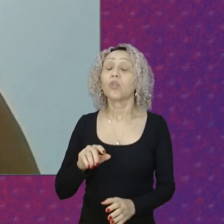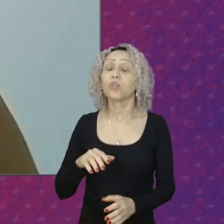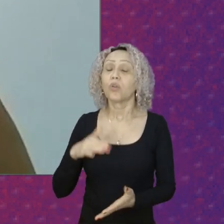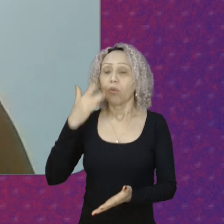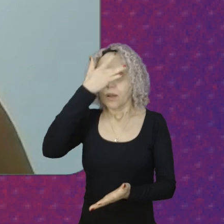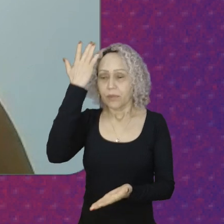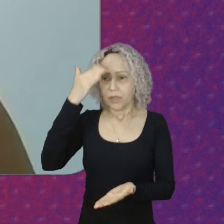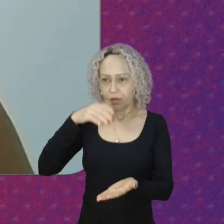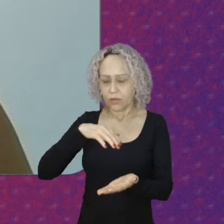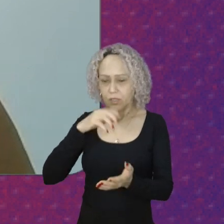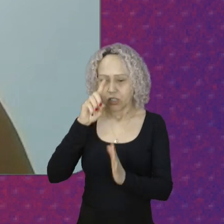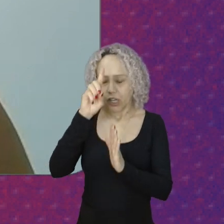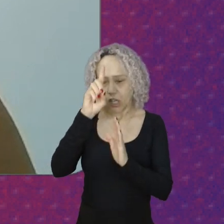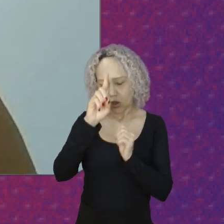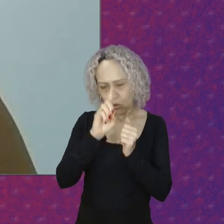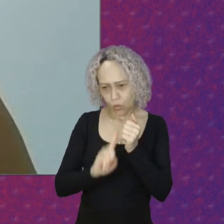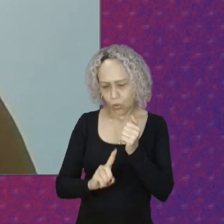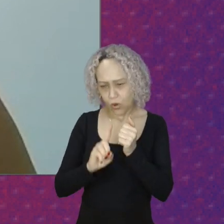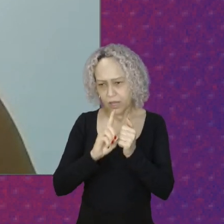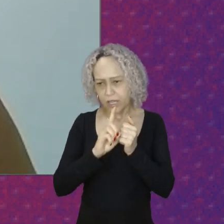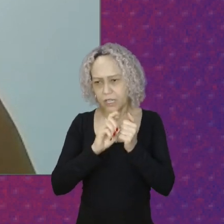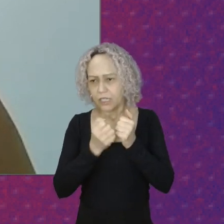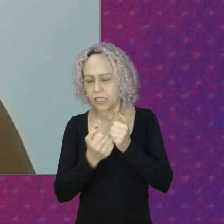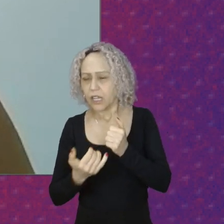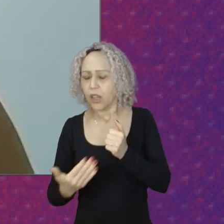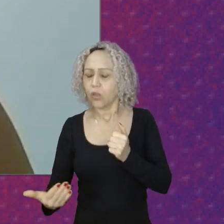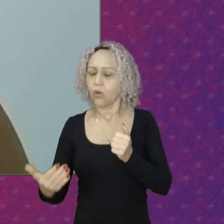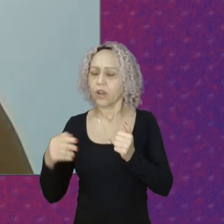e da Cidadania, e quero dizer que é um